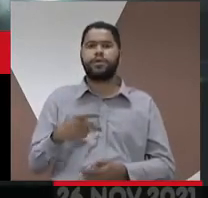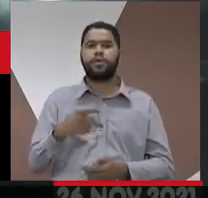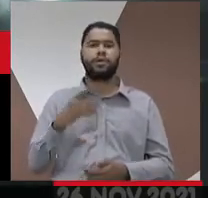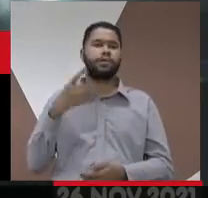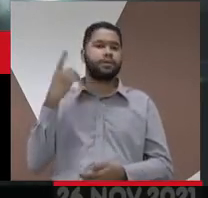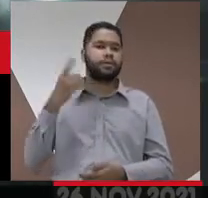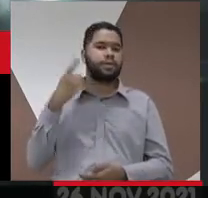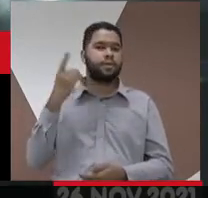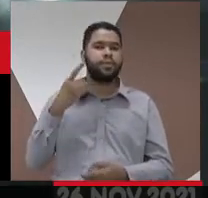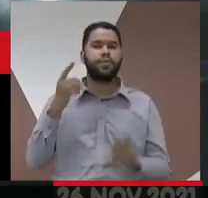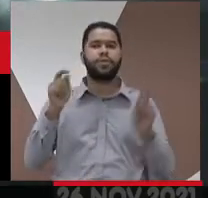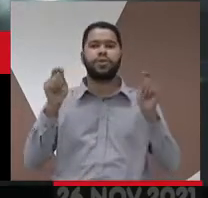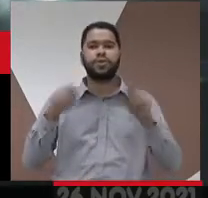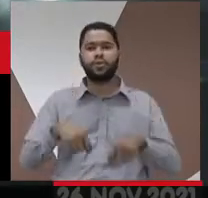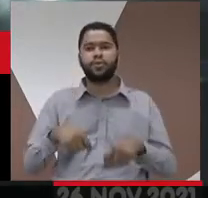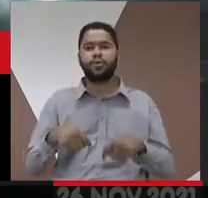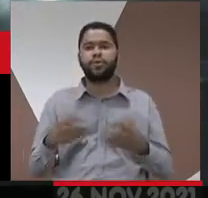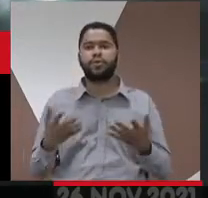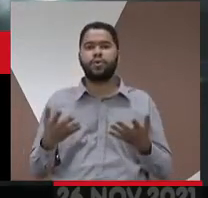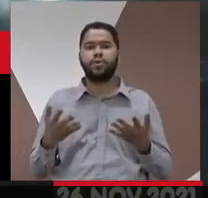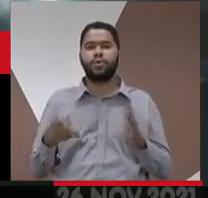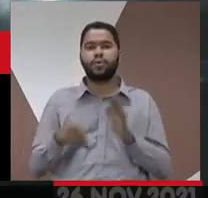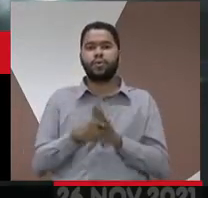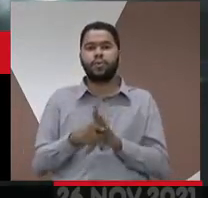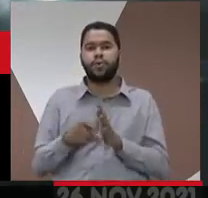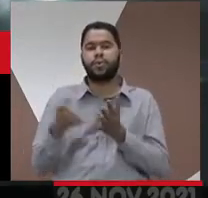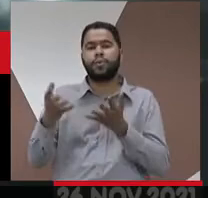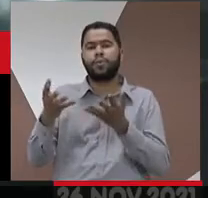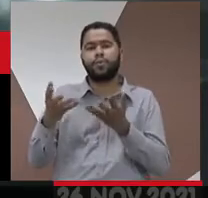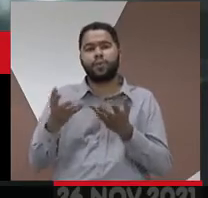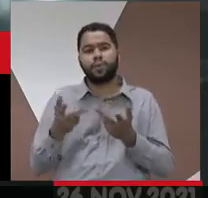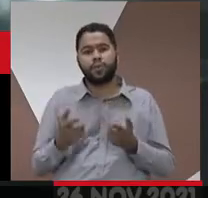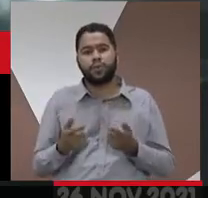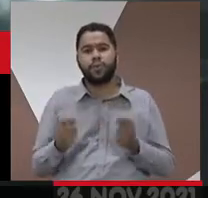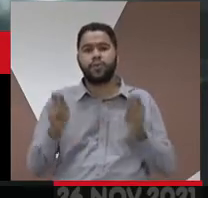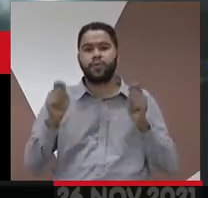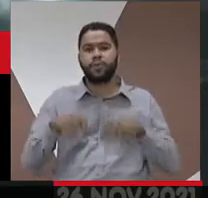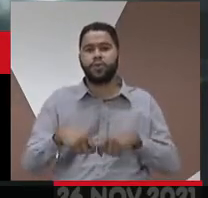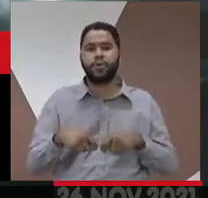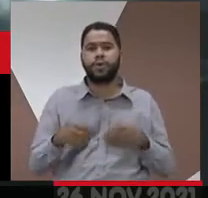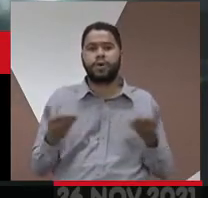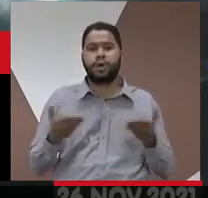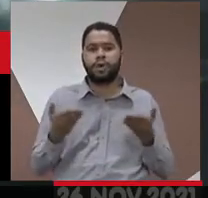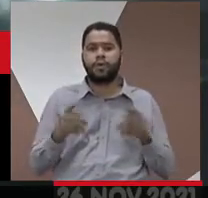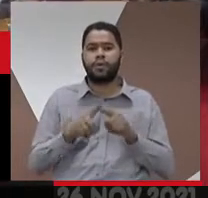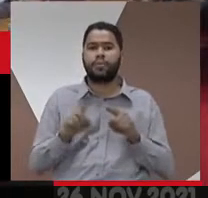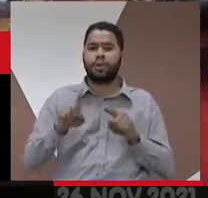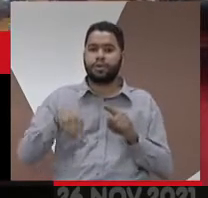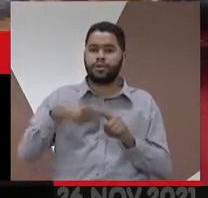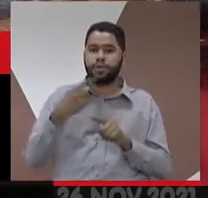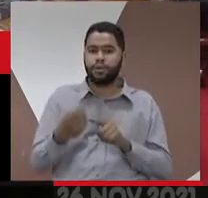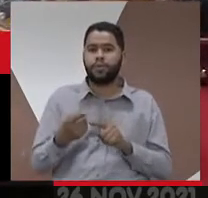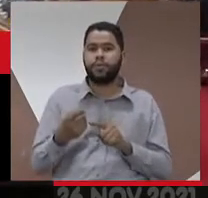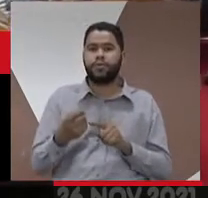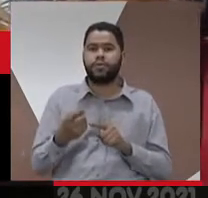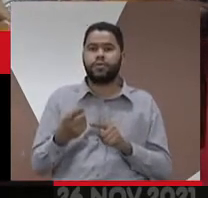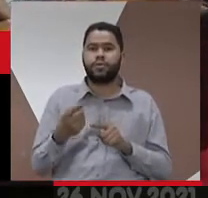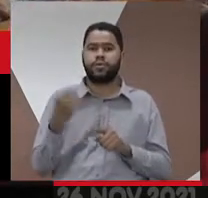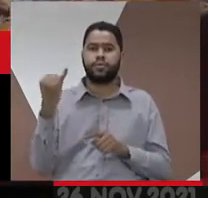para ouvir uma audiência pública, poder opinar, não agora, mas posteriormente, é muito